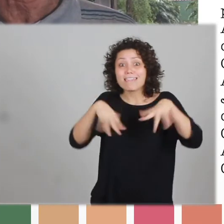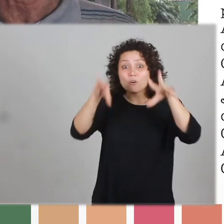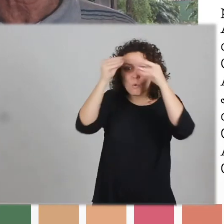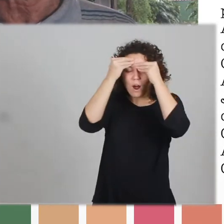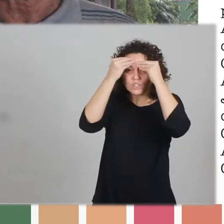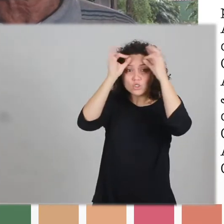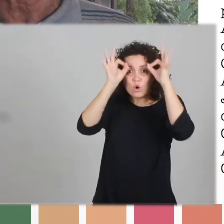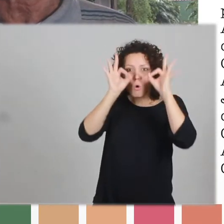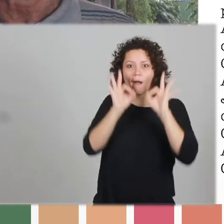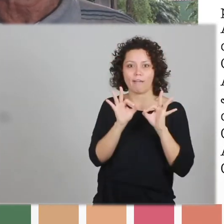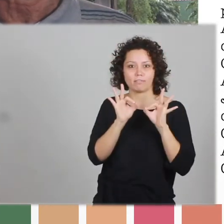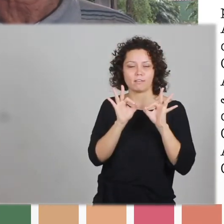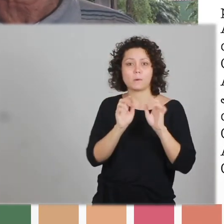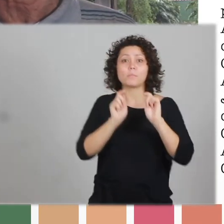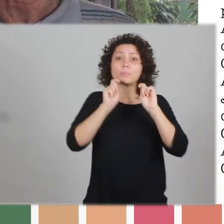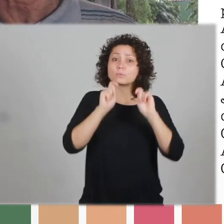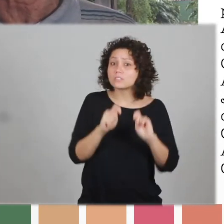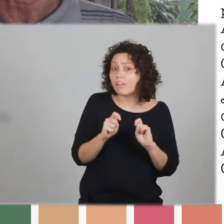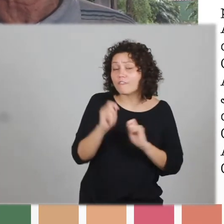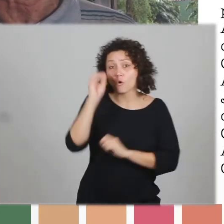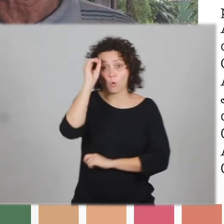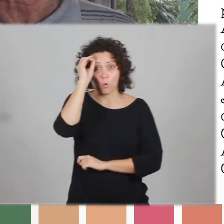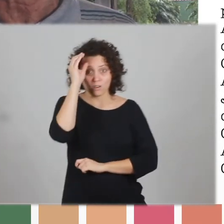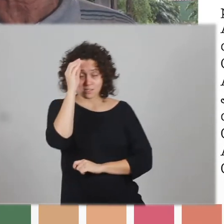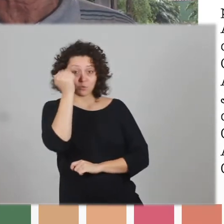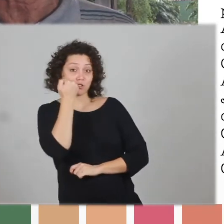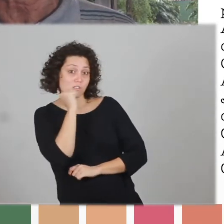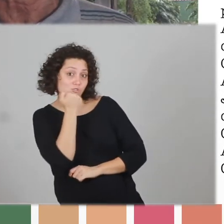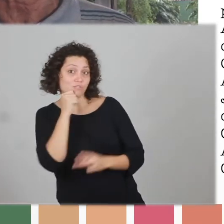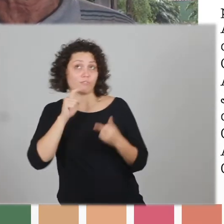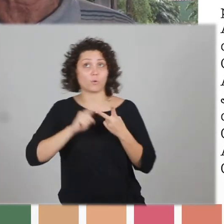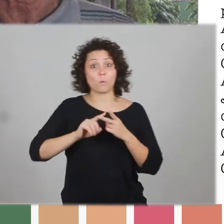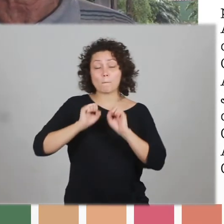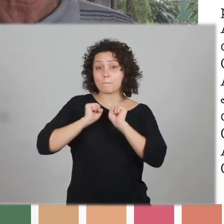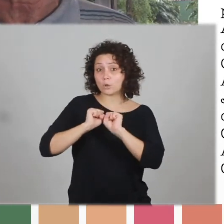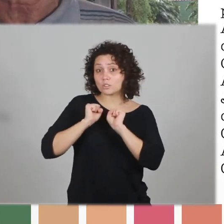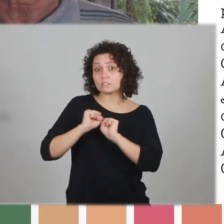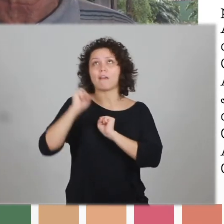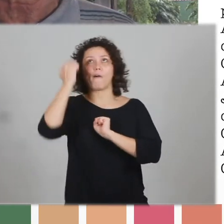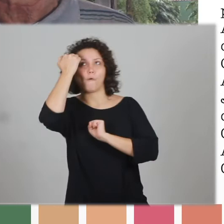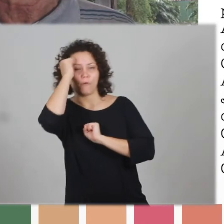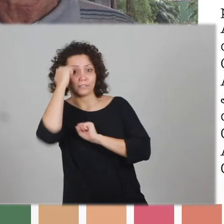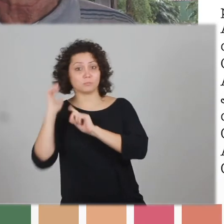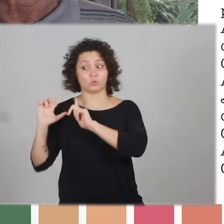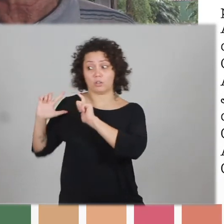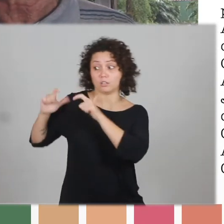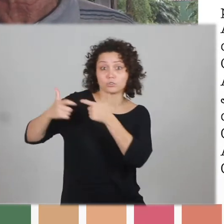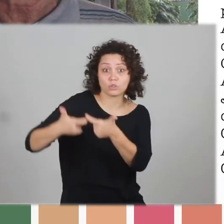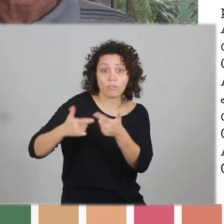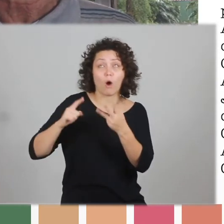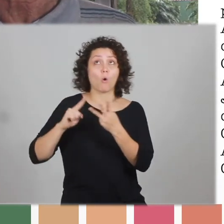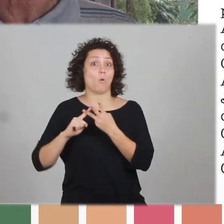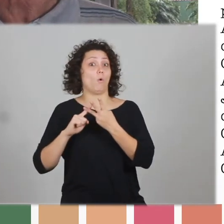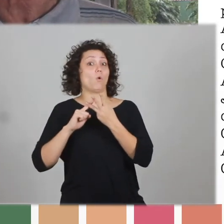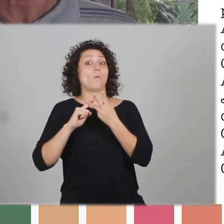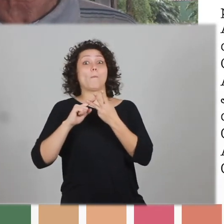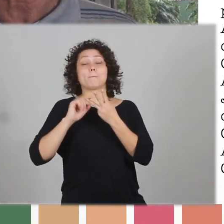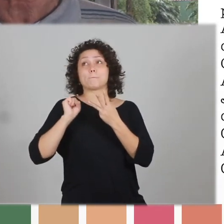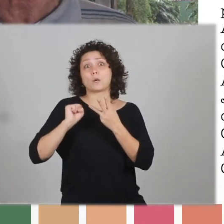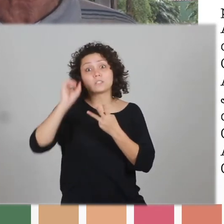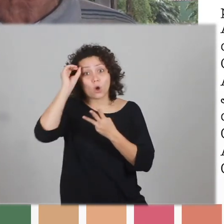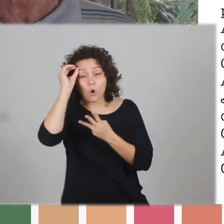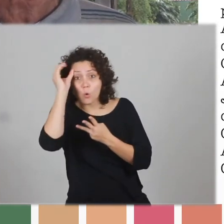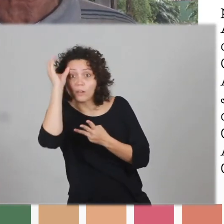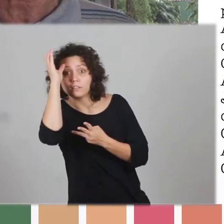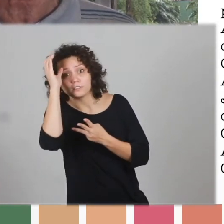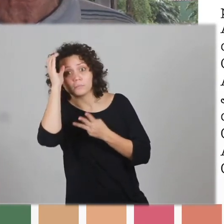o conhecimento científico, pode ser o conhecimento popular, conhecimento tradicional, conhecimento de povos indígenas, que nos ajudem